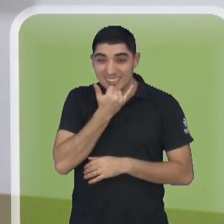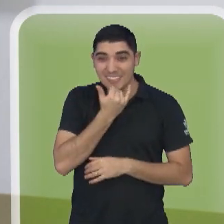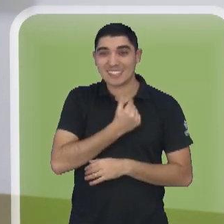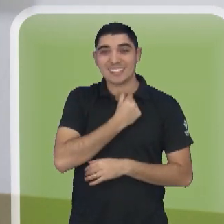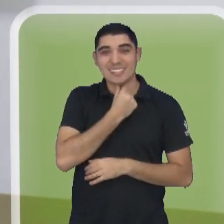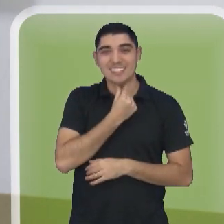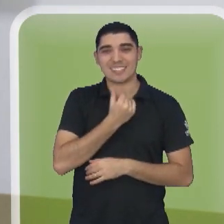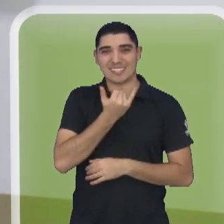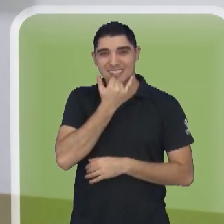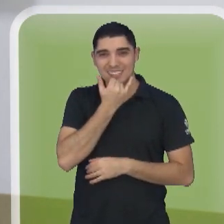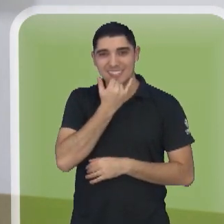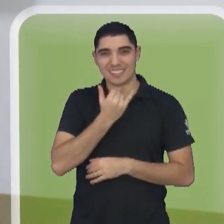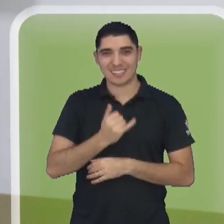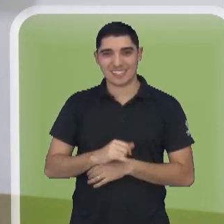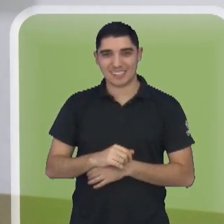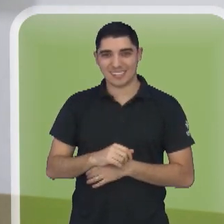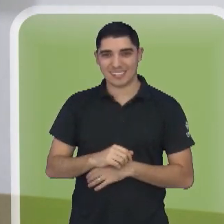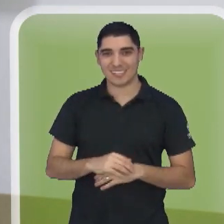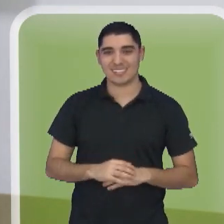mesmo. Fugiu a voz.